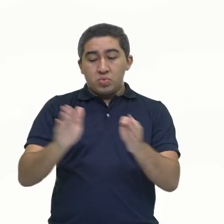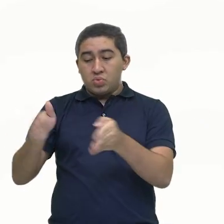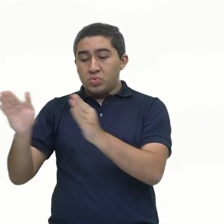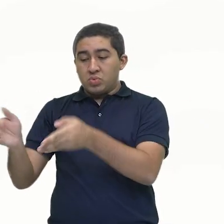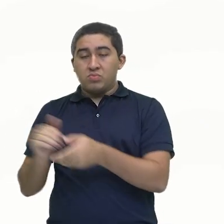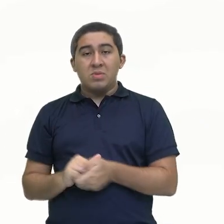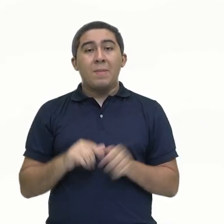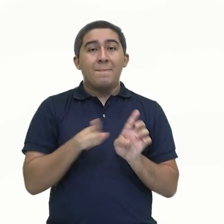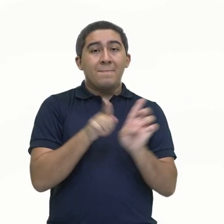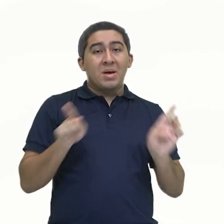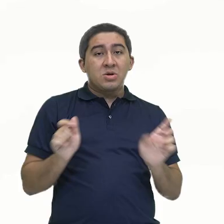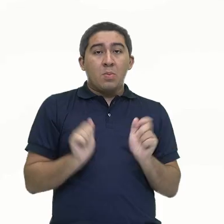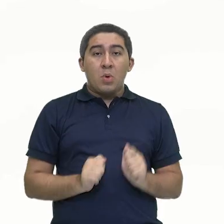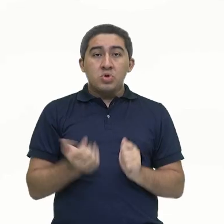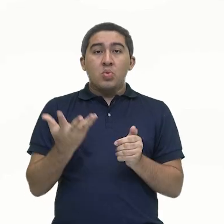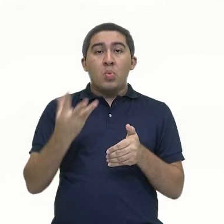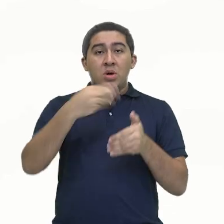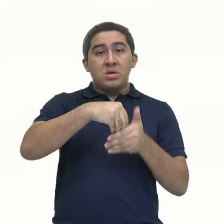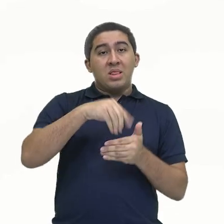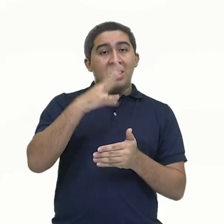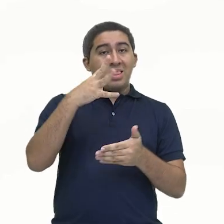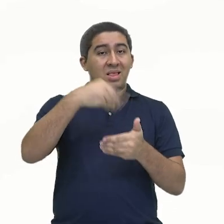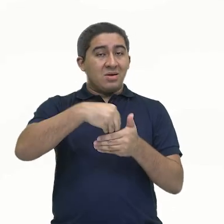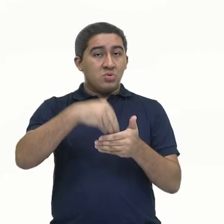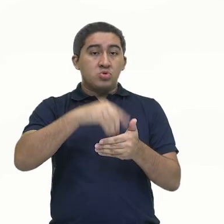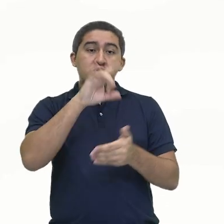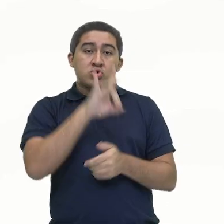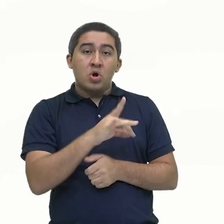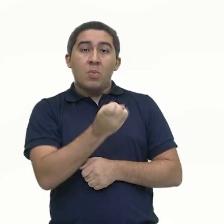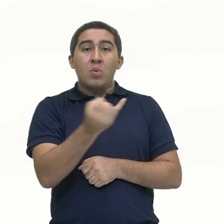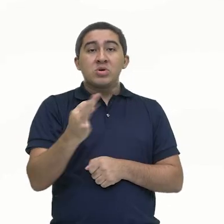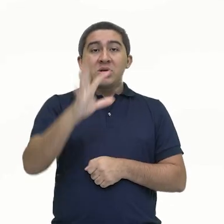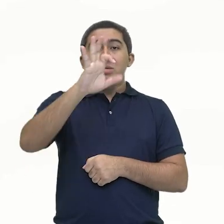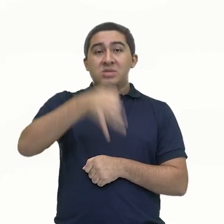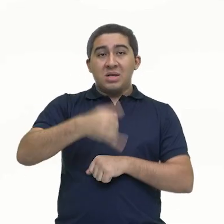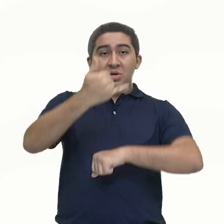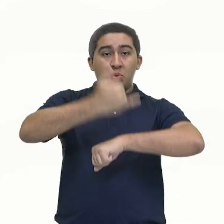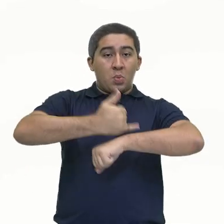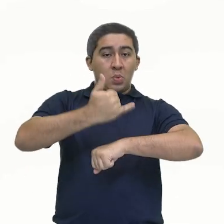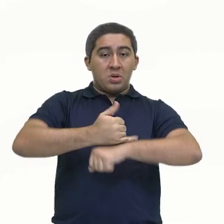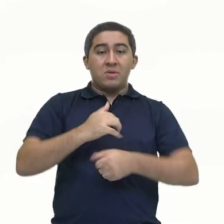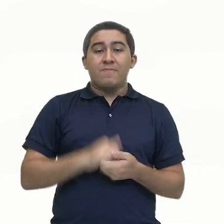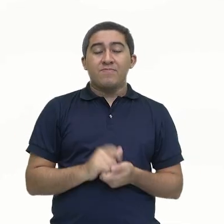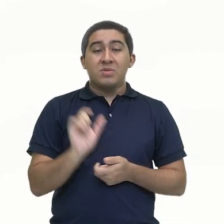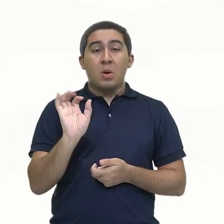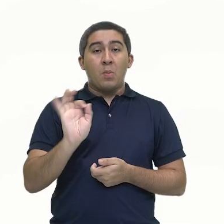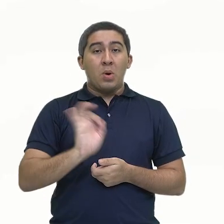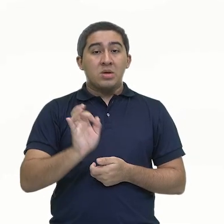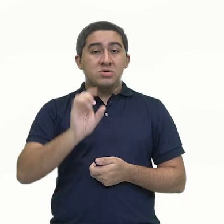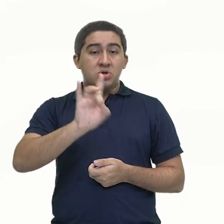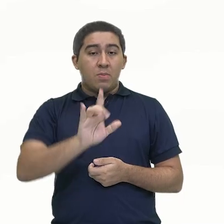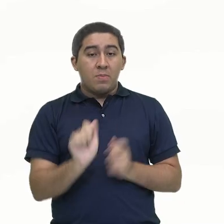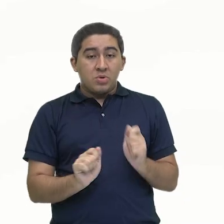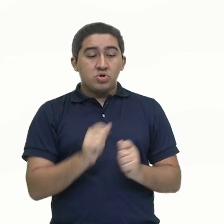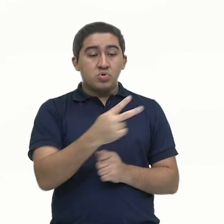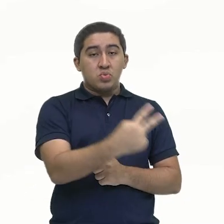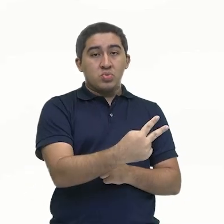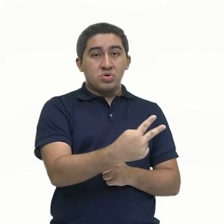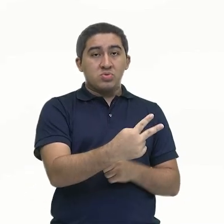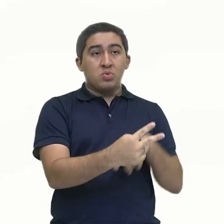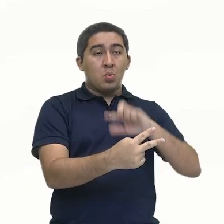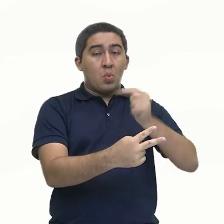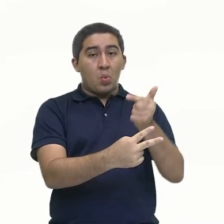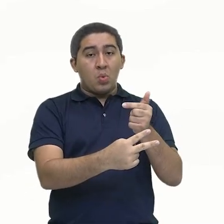certa quantidade de moedinhas. Então esse cofre aqui, K, ele só pode ter 2 moedinhas.